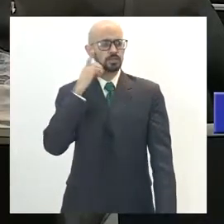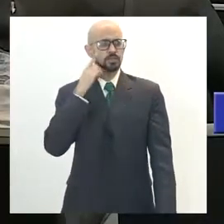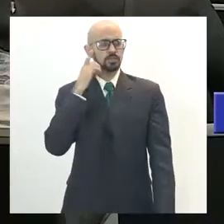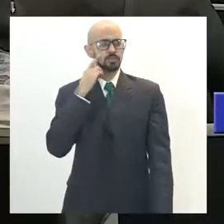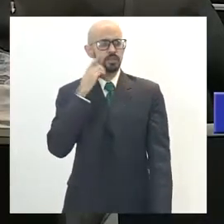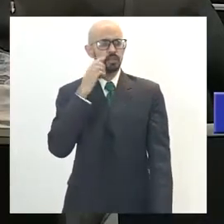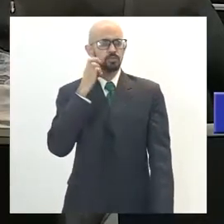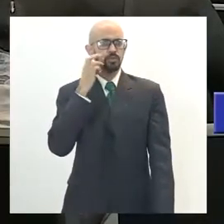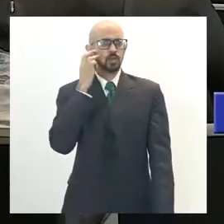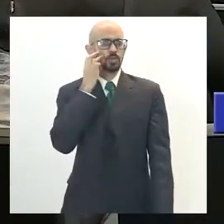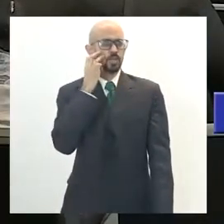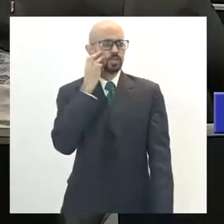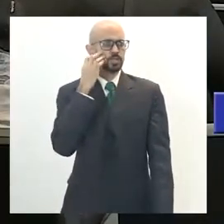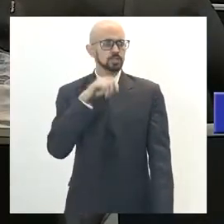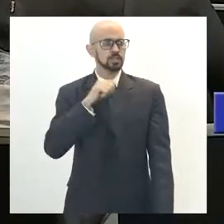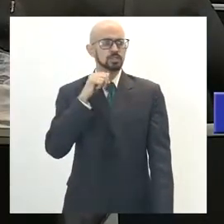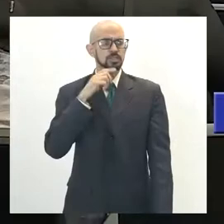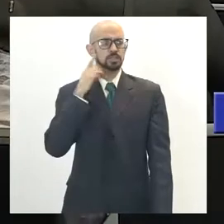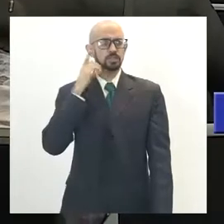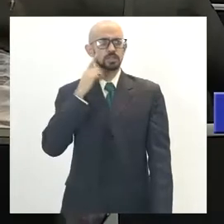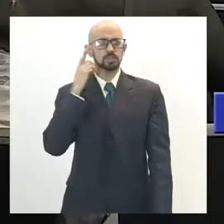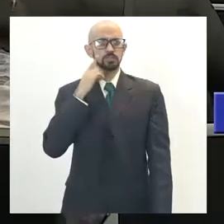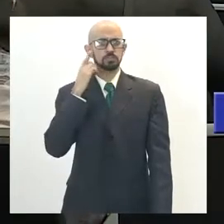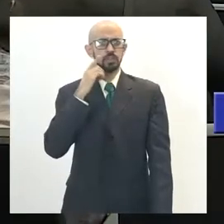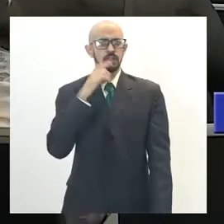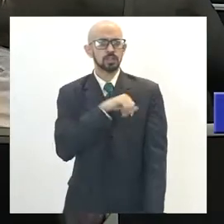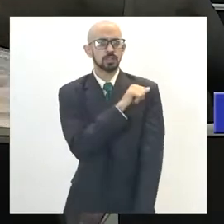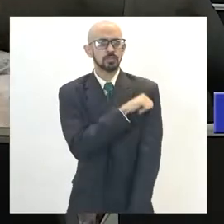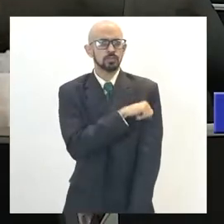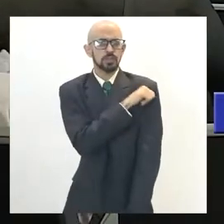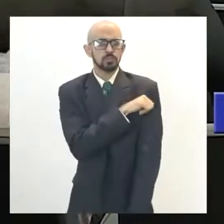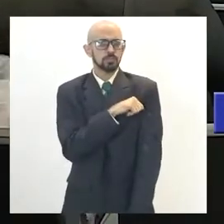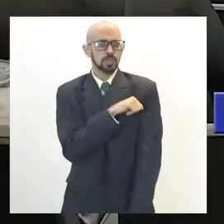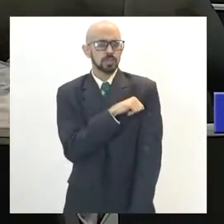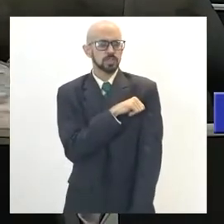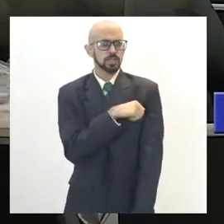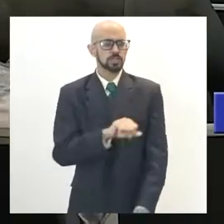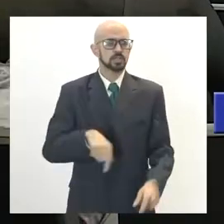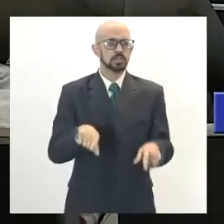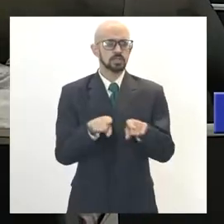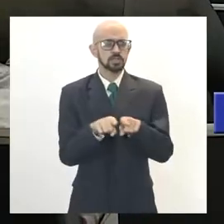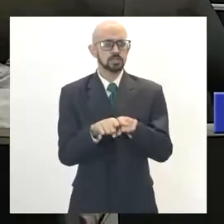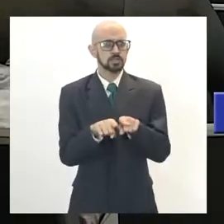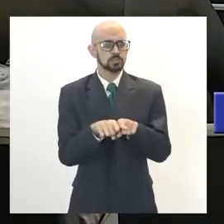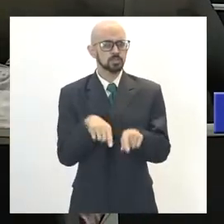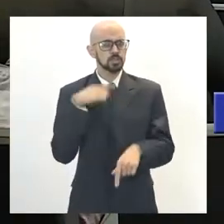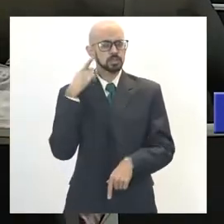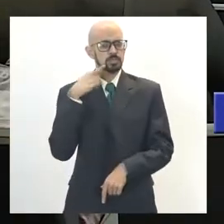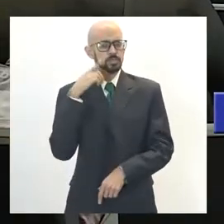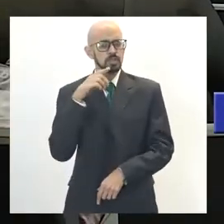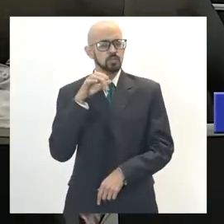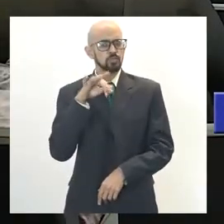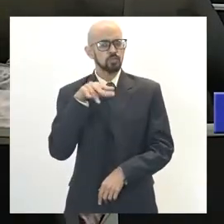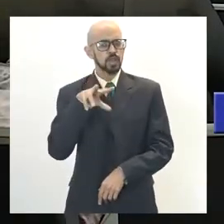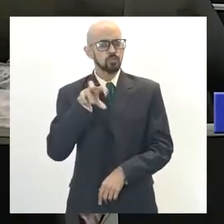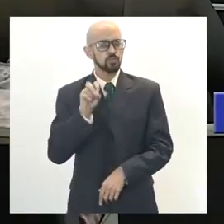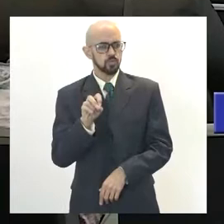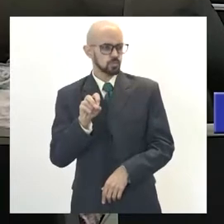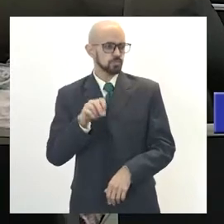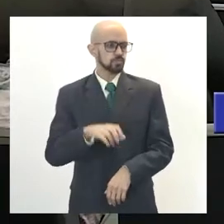waldeck Carneiro deputada enfermeira Rejane e deputado Flávio Serafim